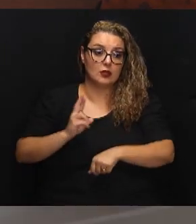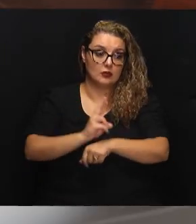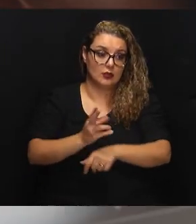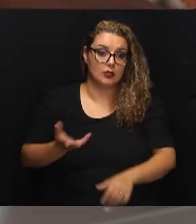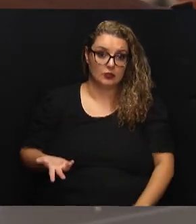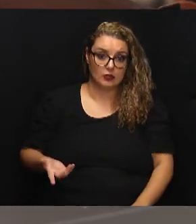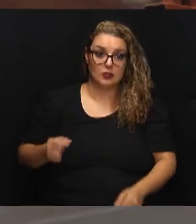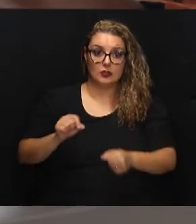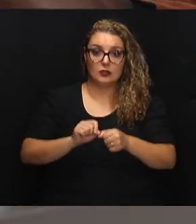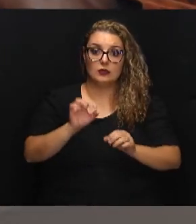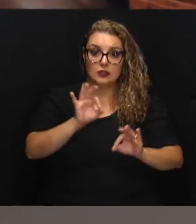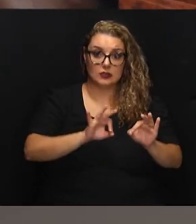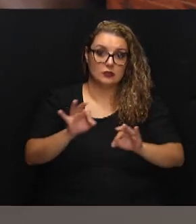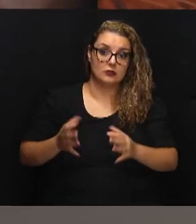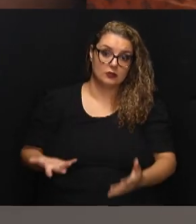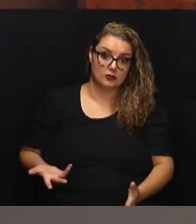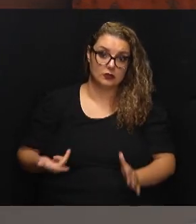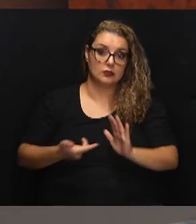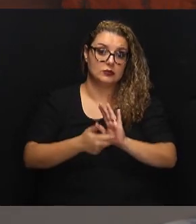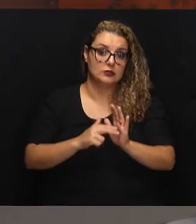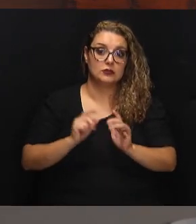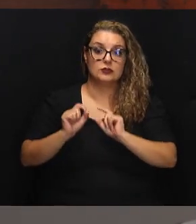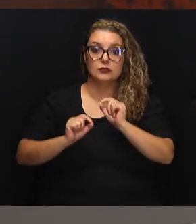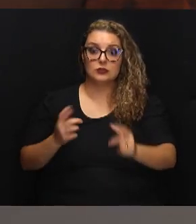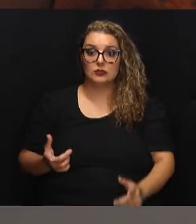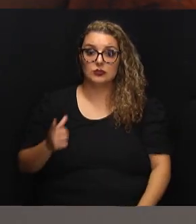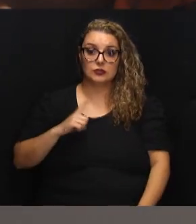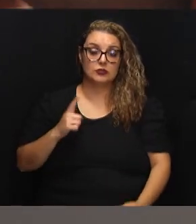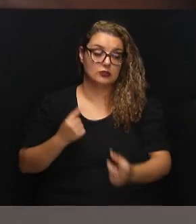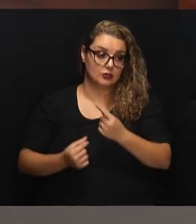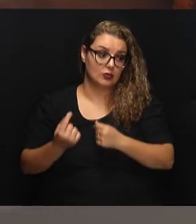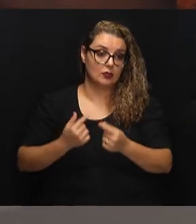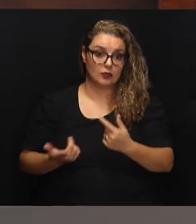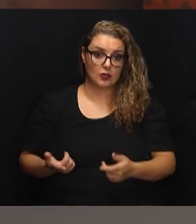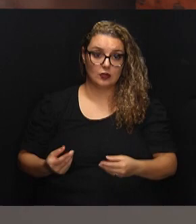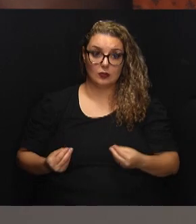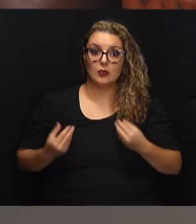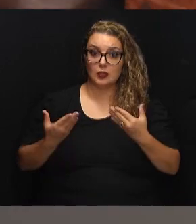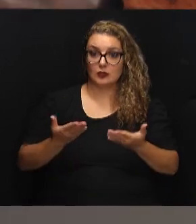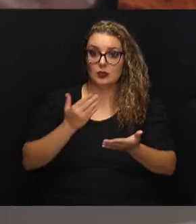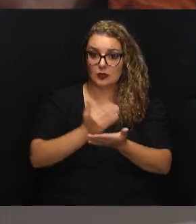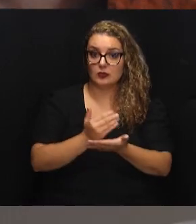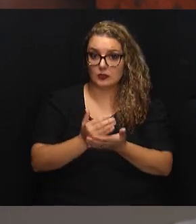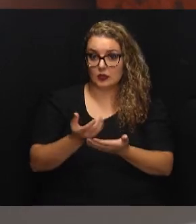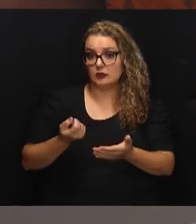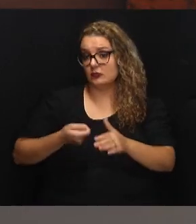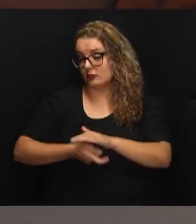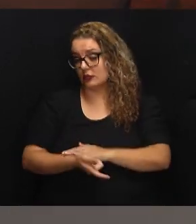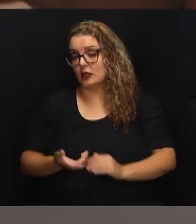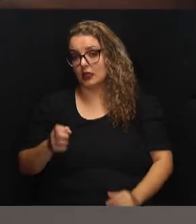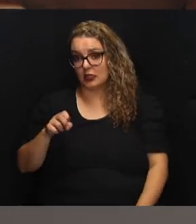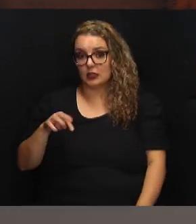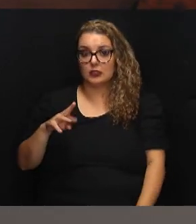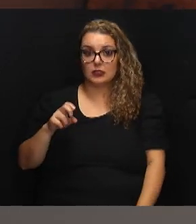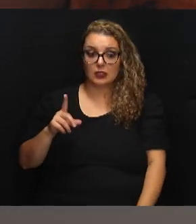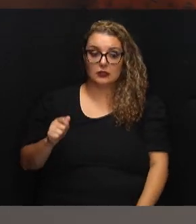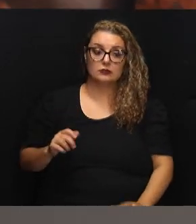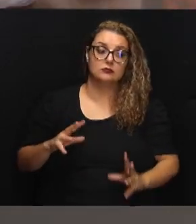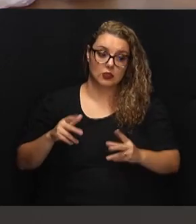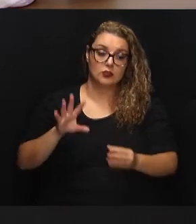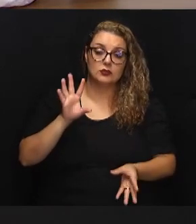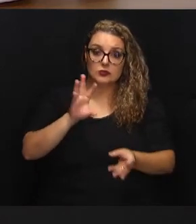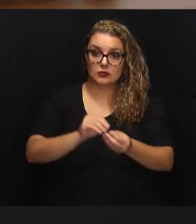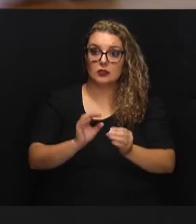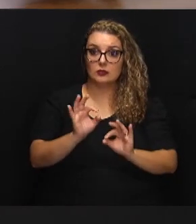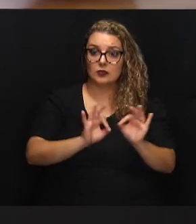fazer esse planejamento, né, no sentido de ter dinheiro para poder dar a parcela de entrada, por exemplo, né? Então tudo se resume a